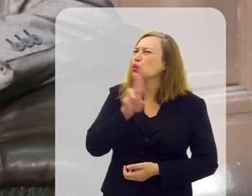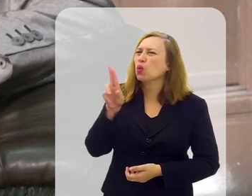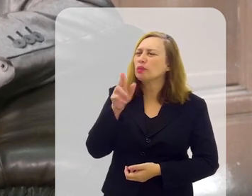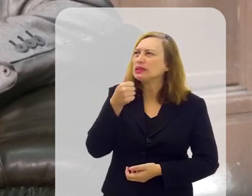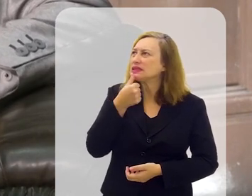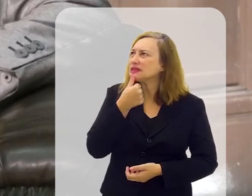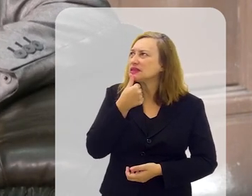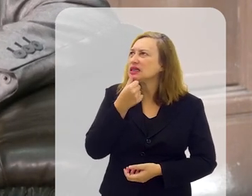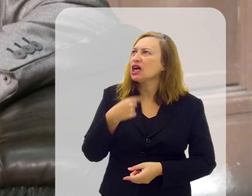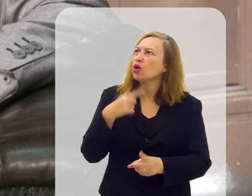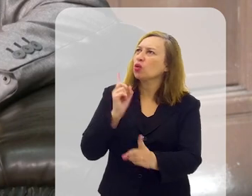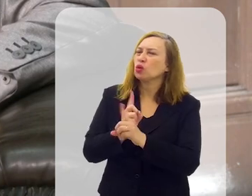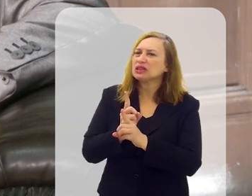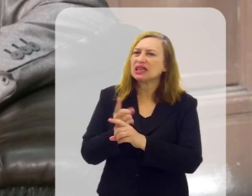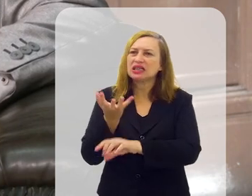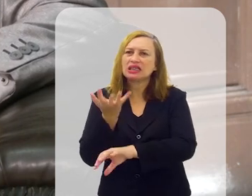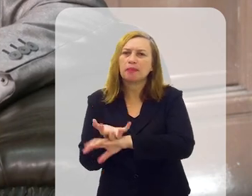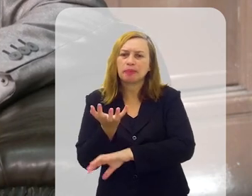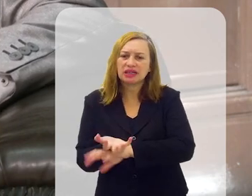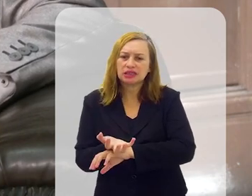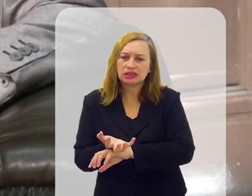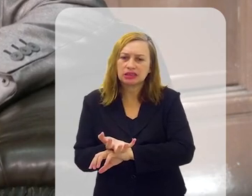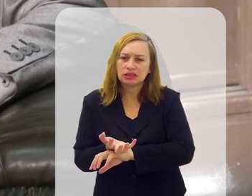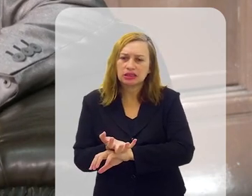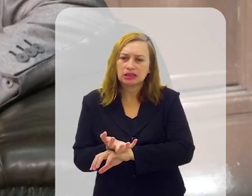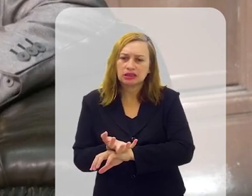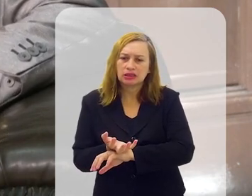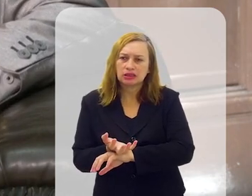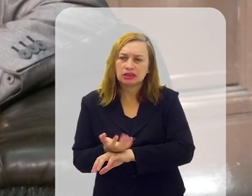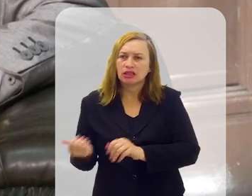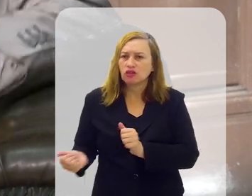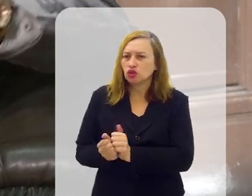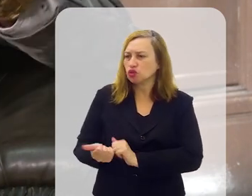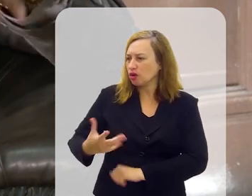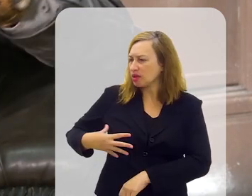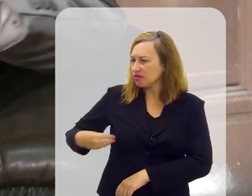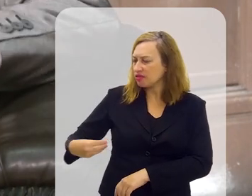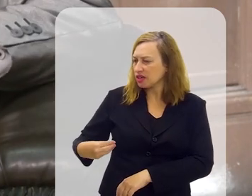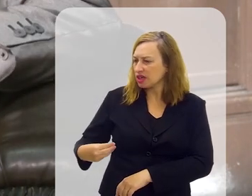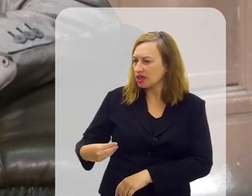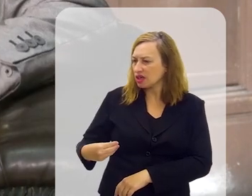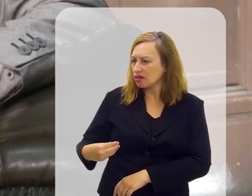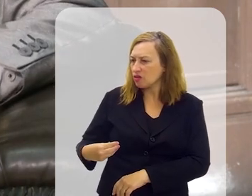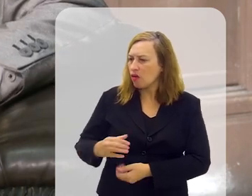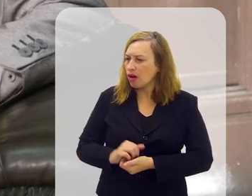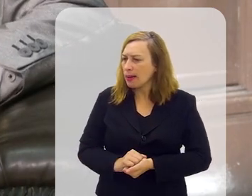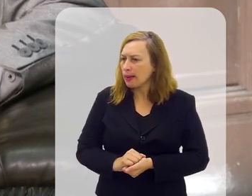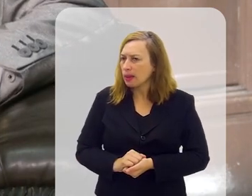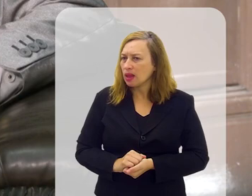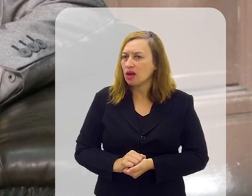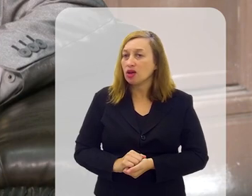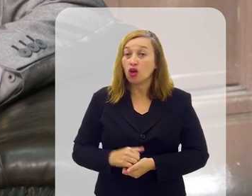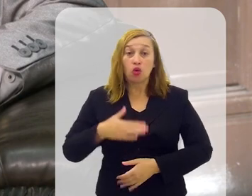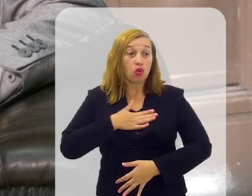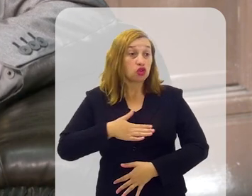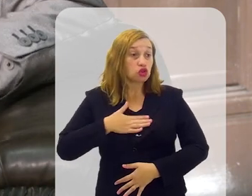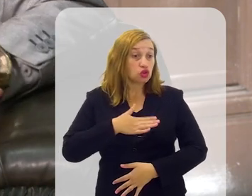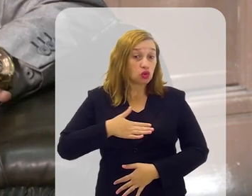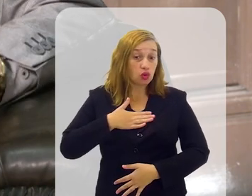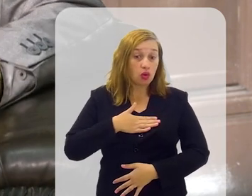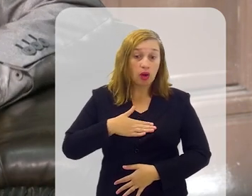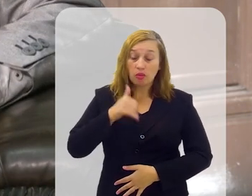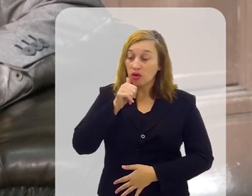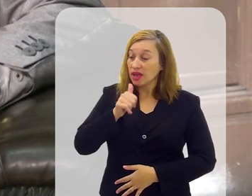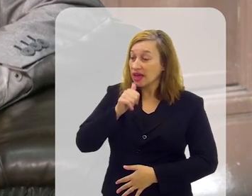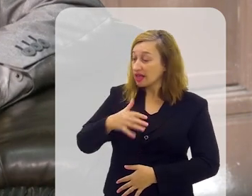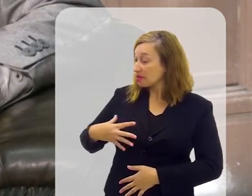eu esqueci o nome dela, uma senhora que eu encontrei na praça. Uhum. Eu estava junto com a minha filha na praça e uma senhora gostou da minha